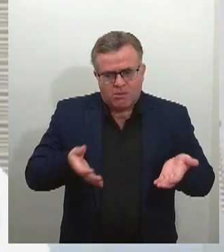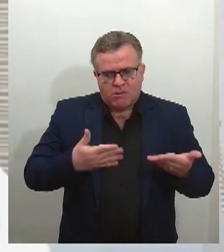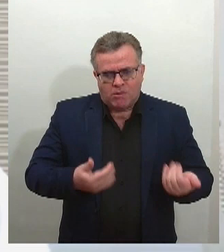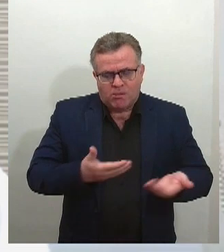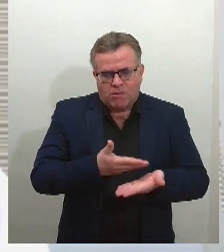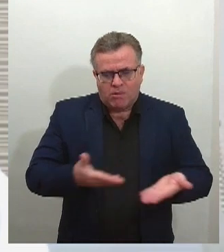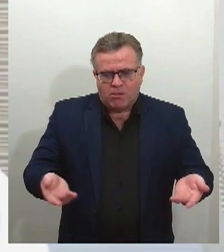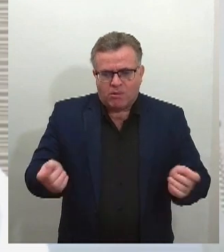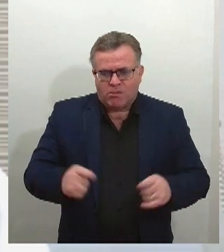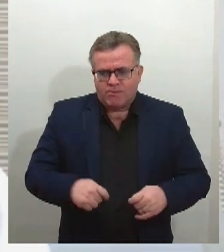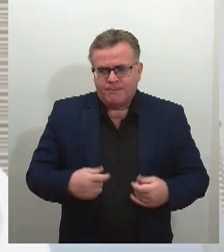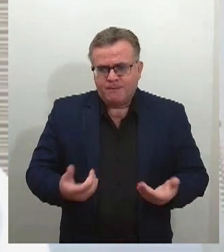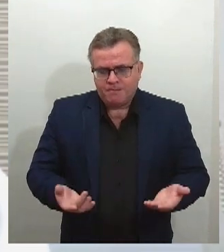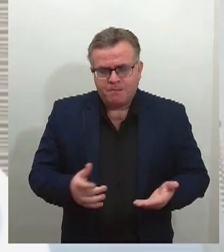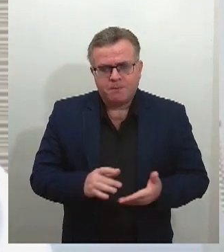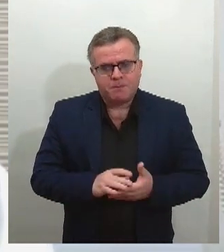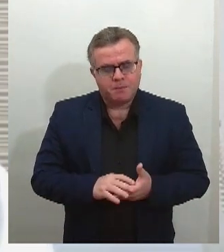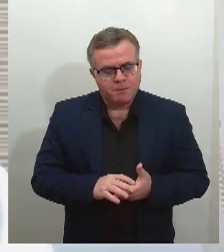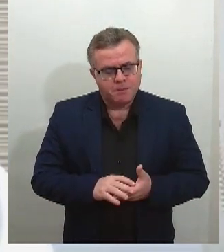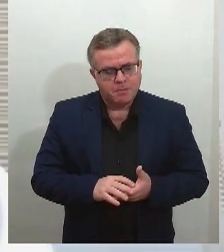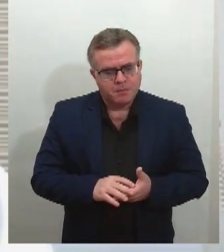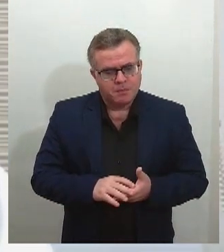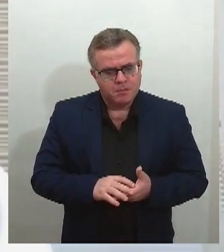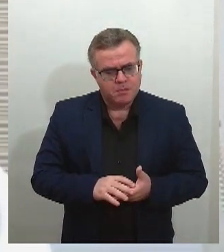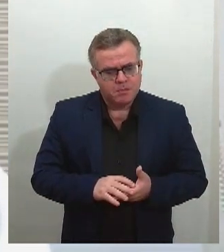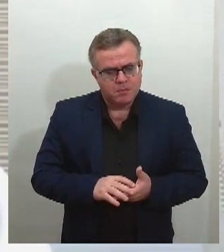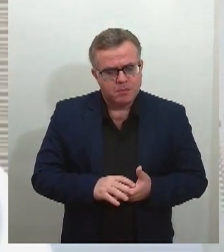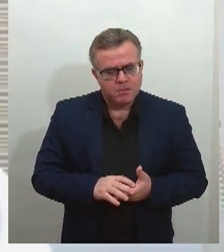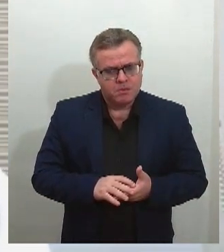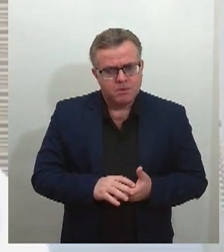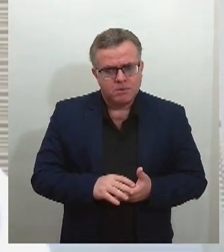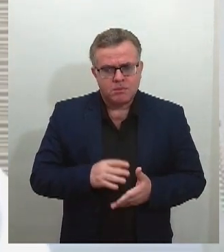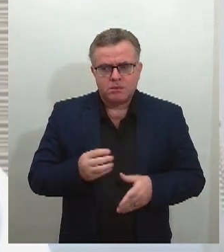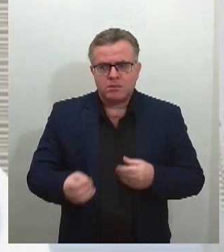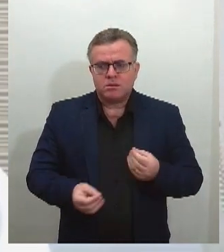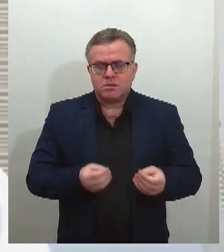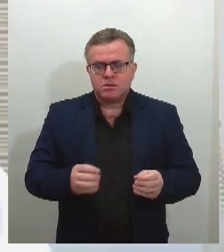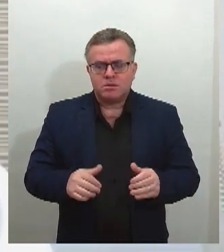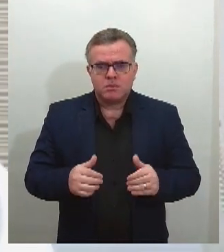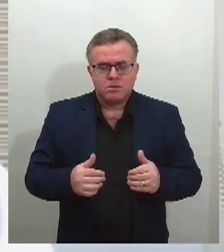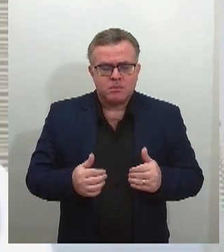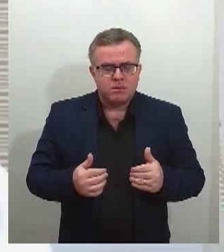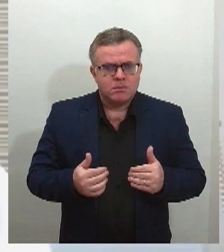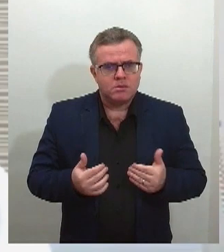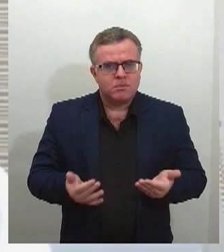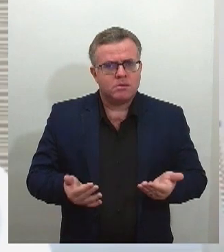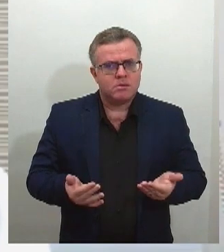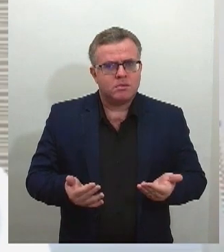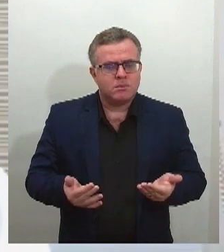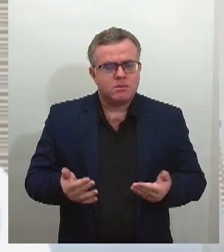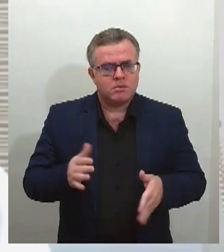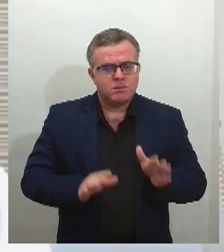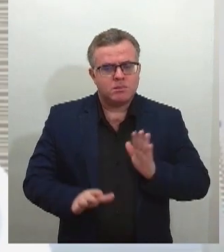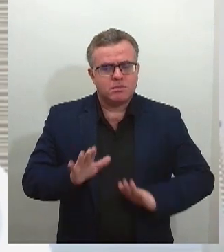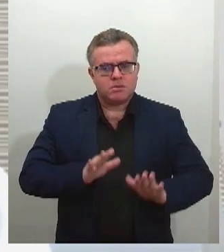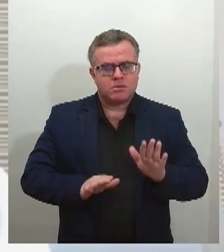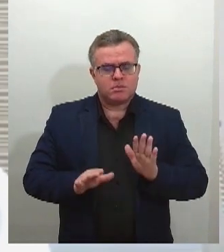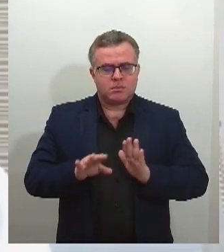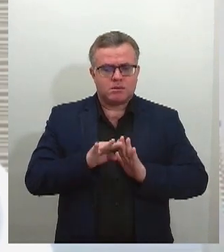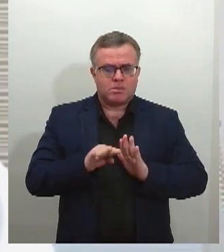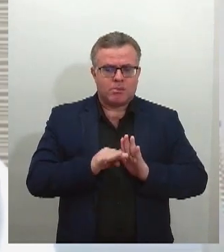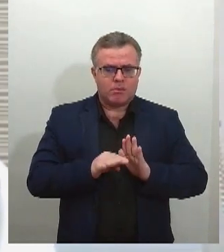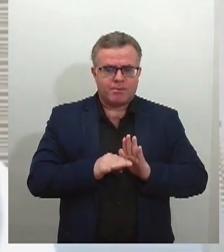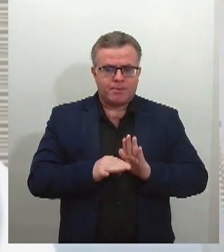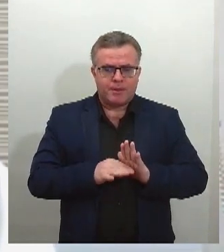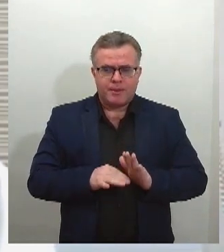mesmo estando vacinada, não é motivo para se despreocupar e se descuidar, né? Principalmente o uso do preservativo.